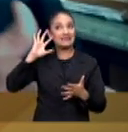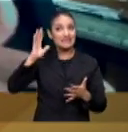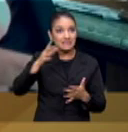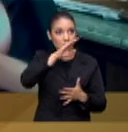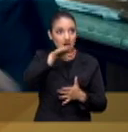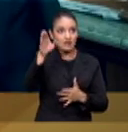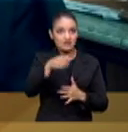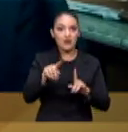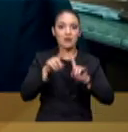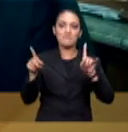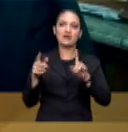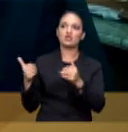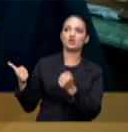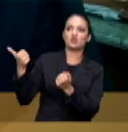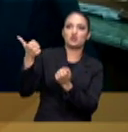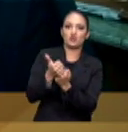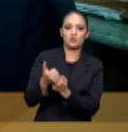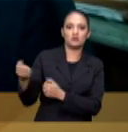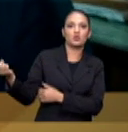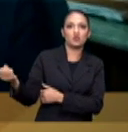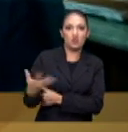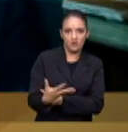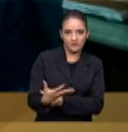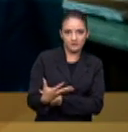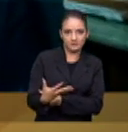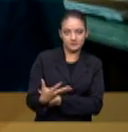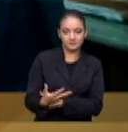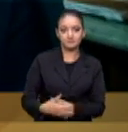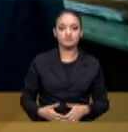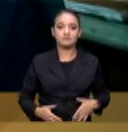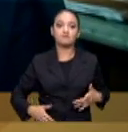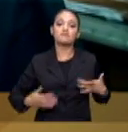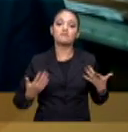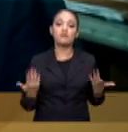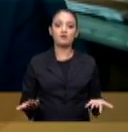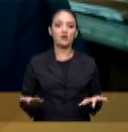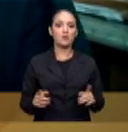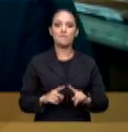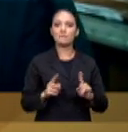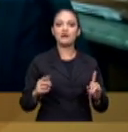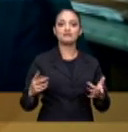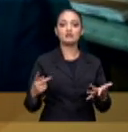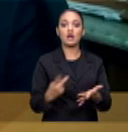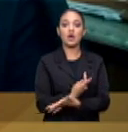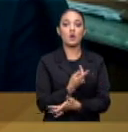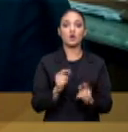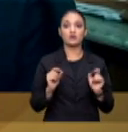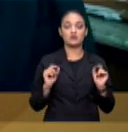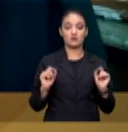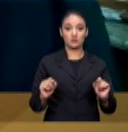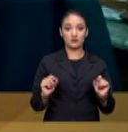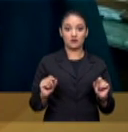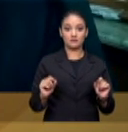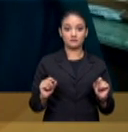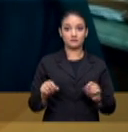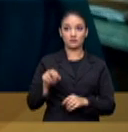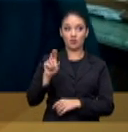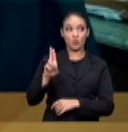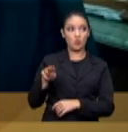se substitui aquela decisão cortada. O que ocorreu na espécie? A